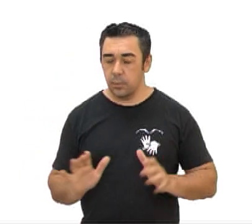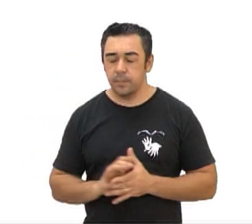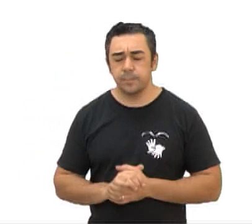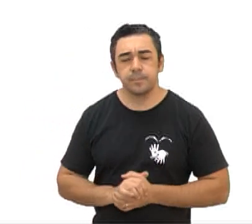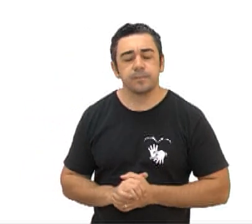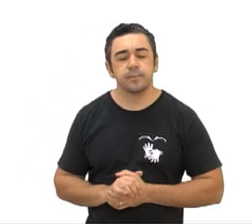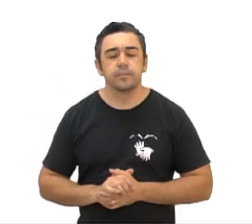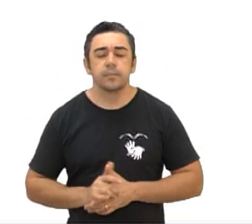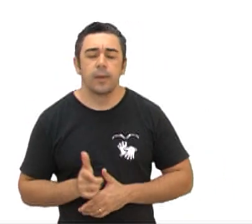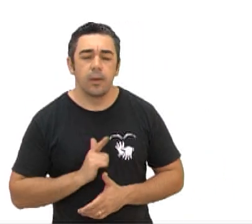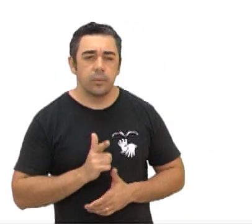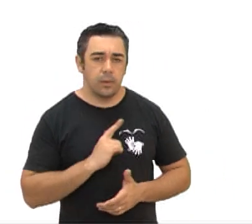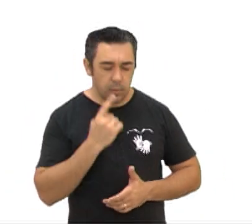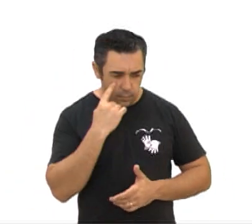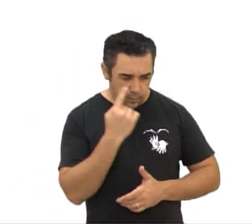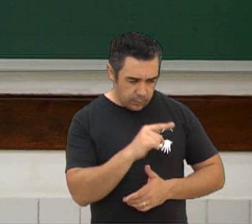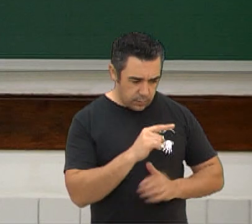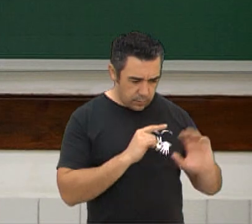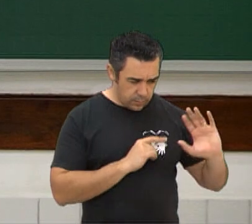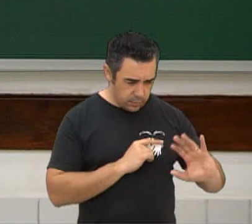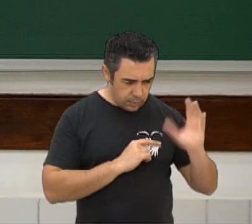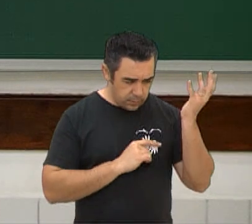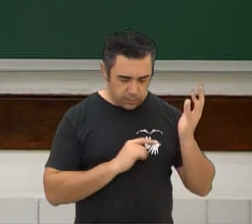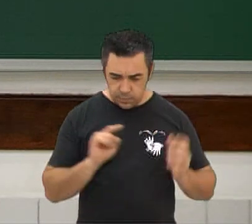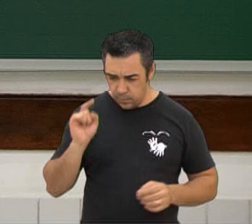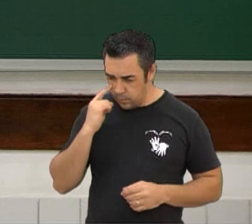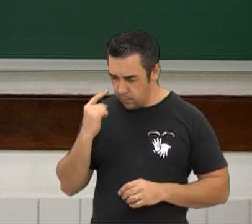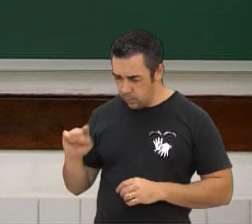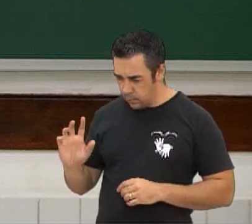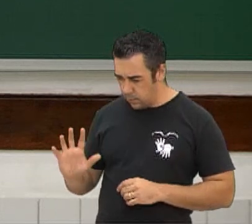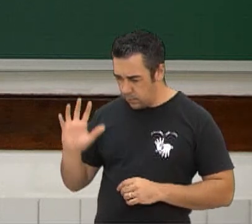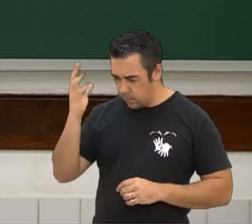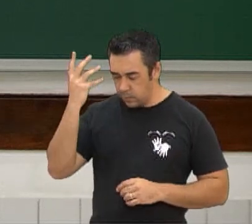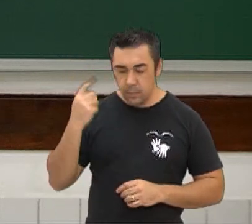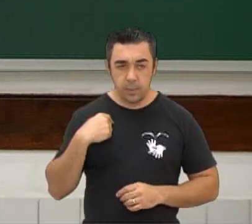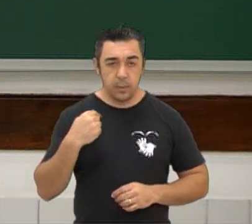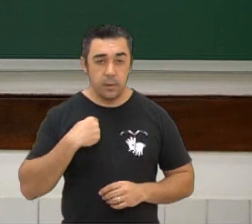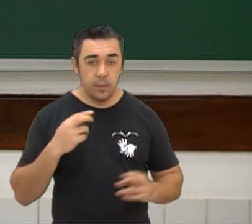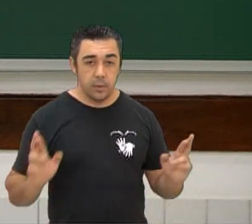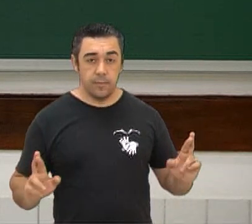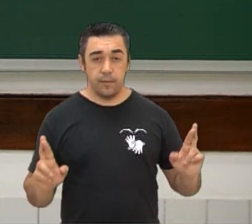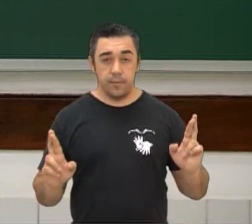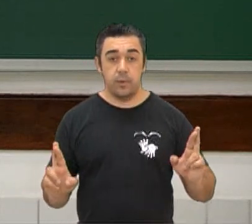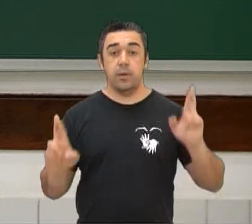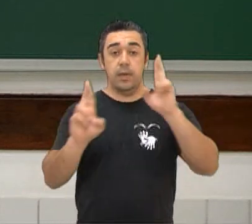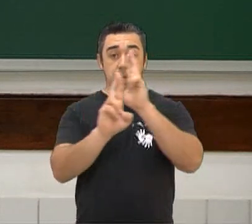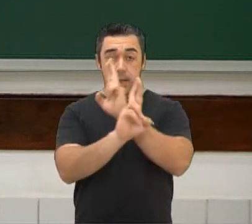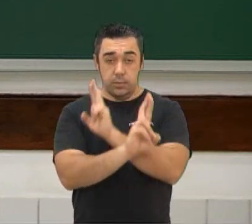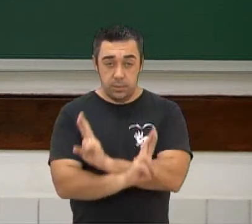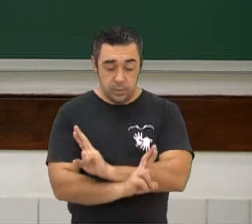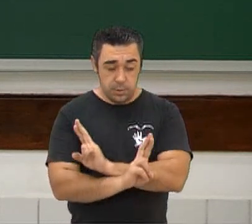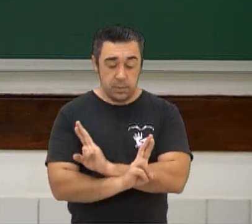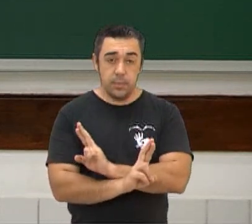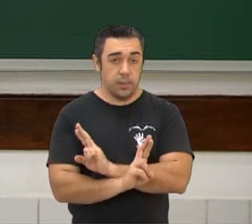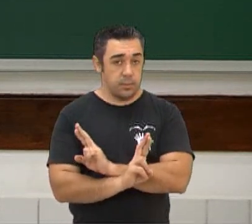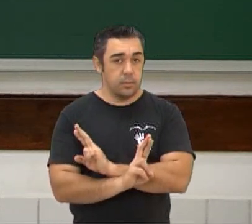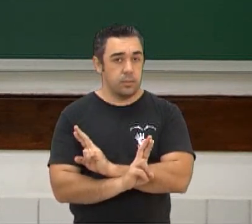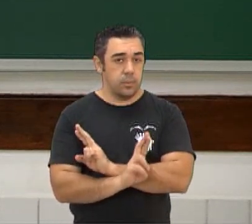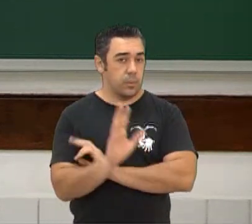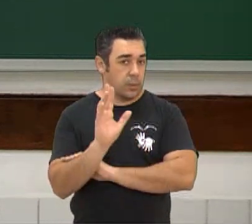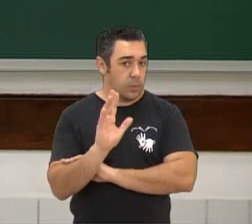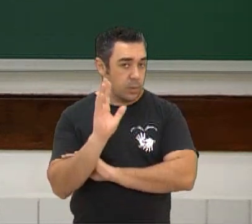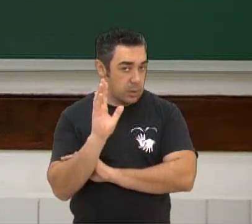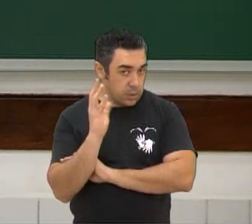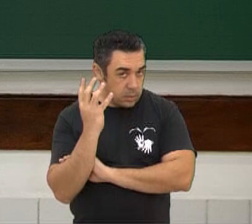Quando eu pego fatos, eu vou relacionando atos, né,